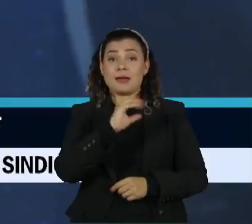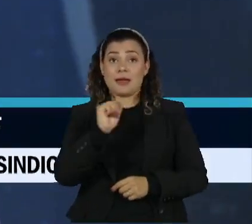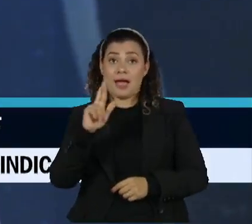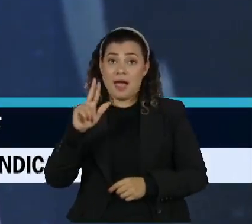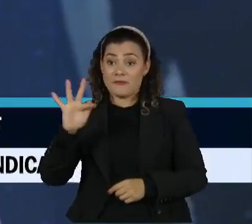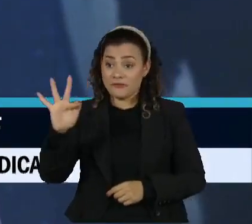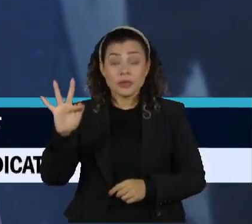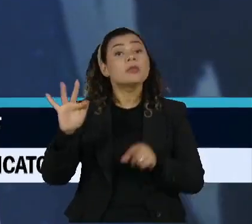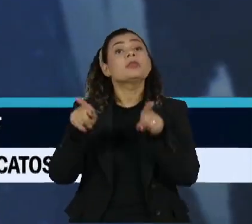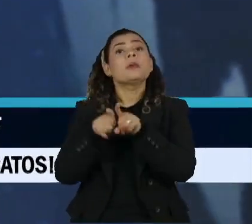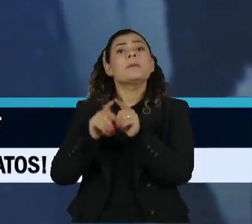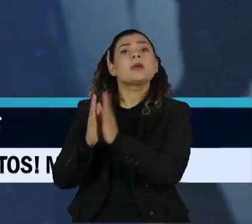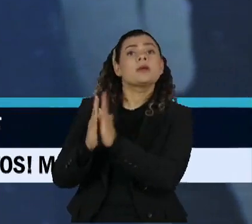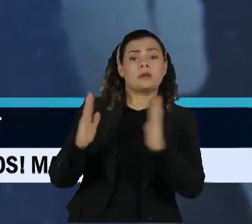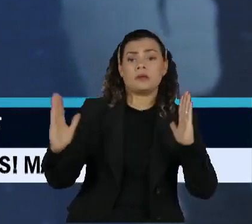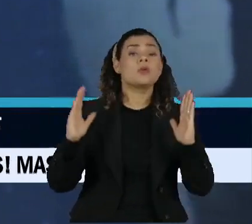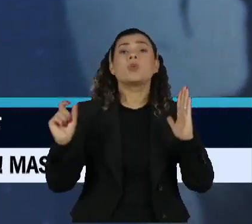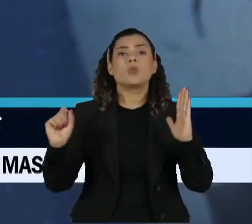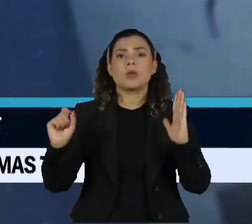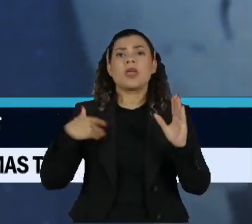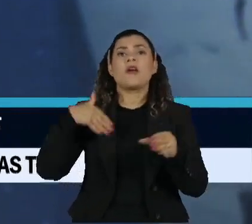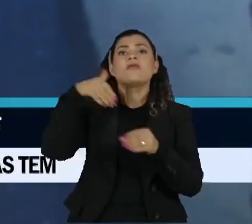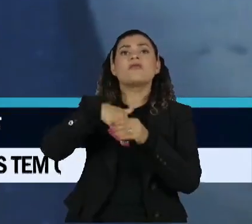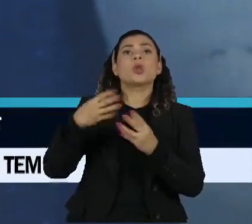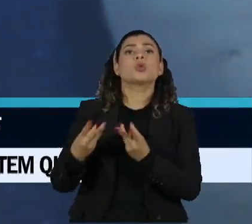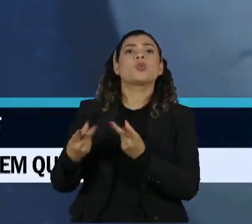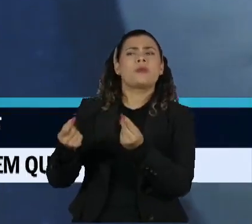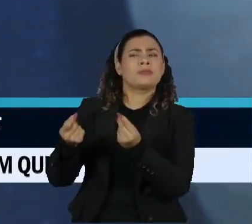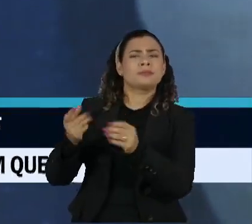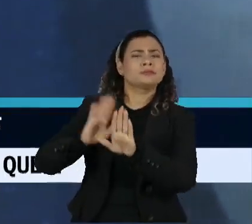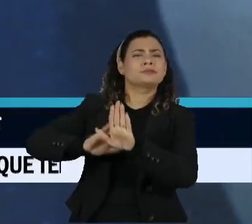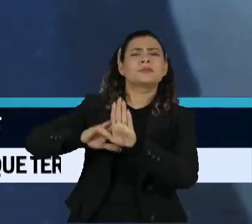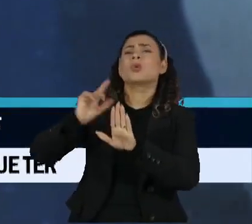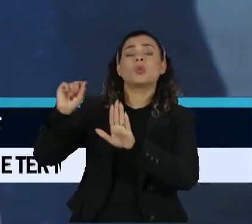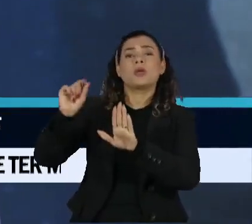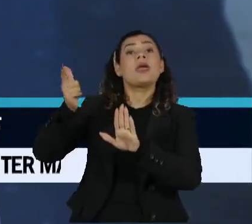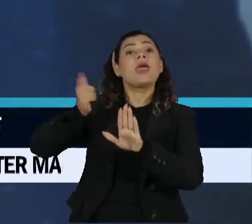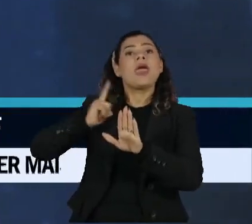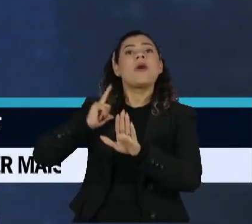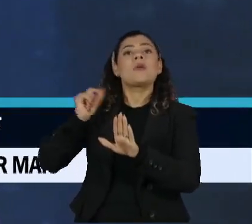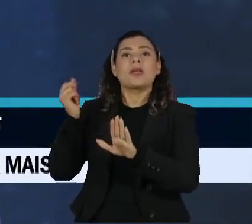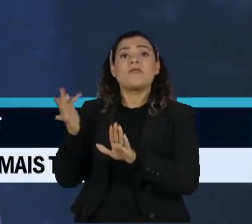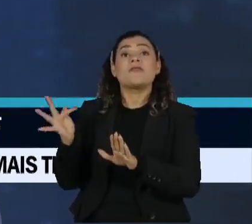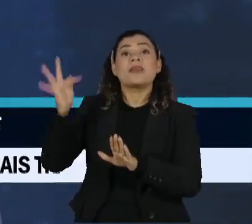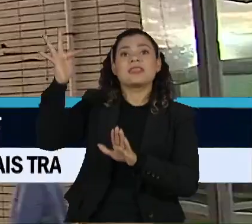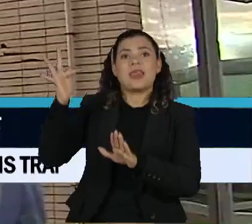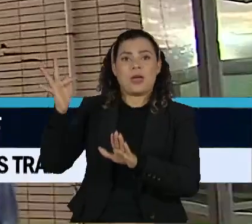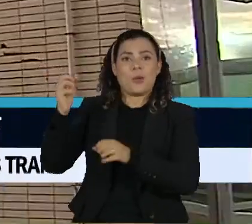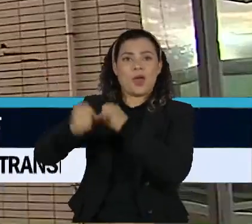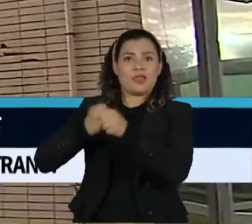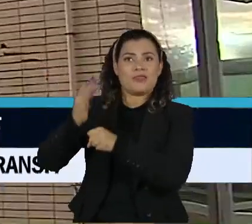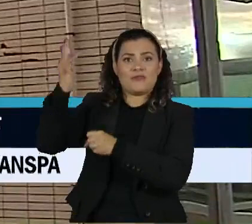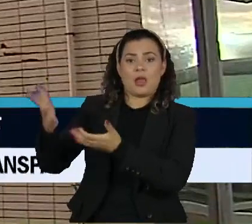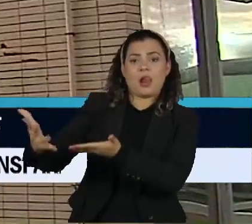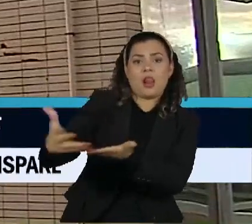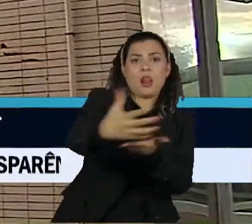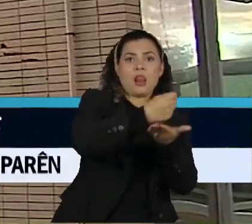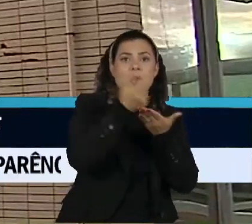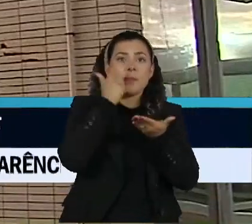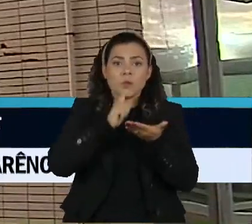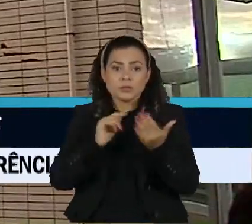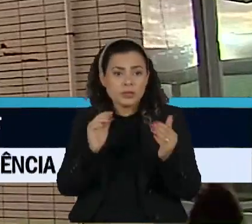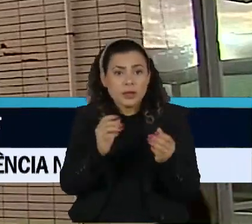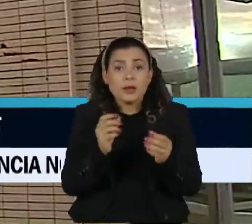ministro Fernando Haddad, já que o chamado voto de qualidade deve ajudar a arrecadação federal no ano que vem. De acordo